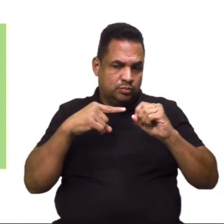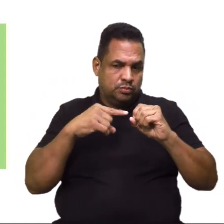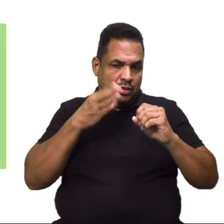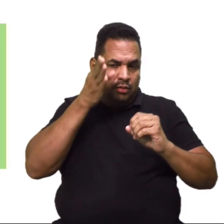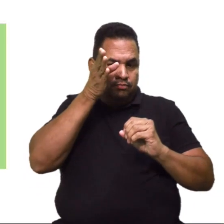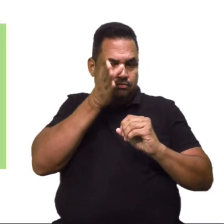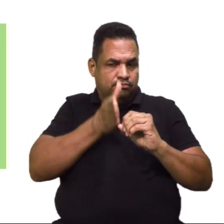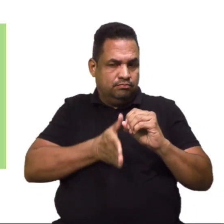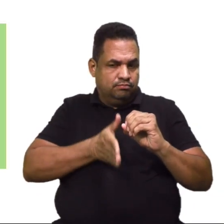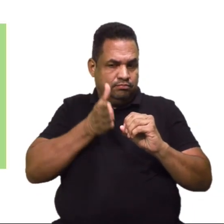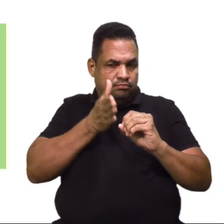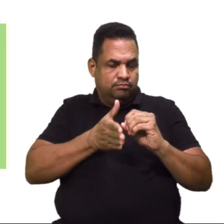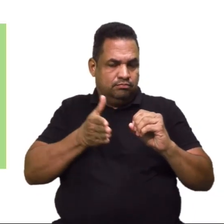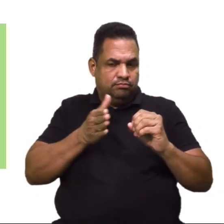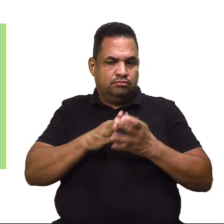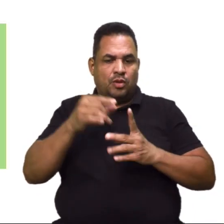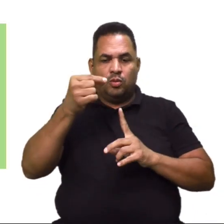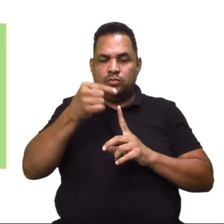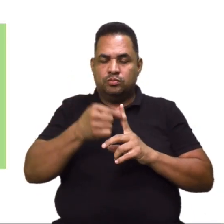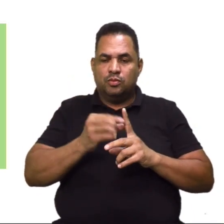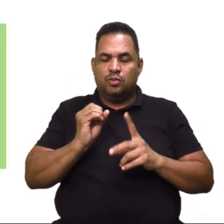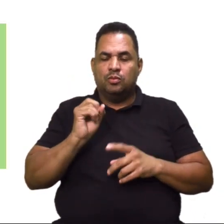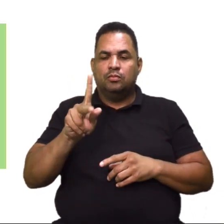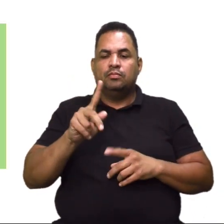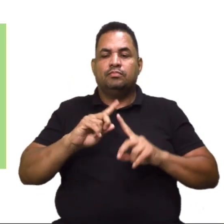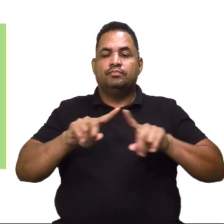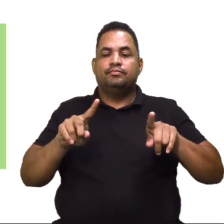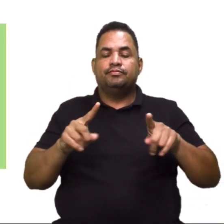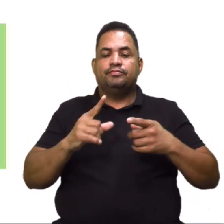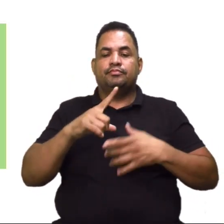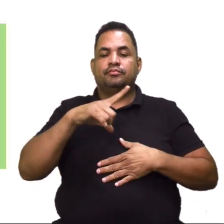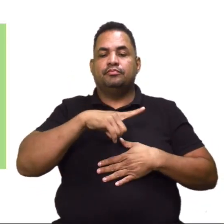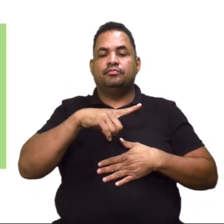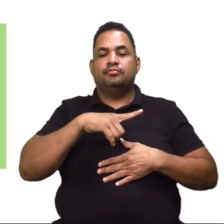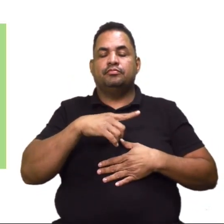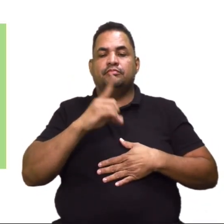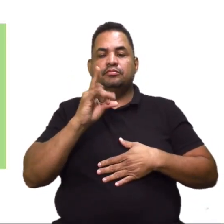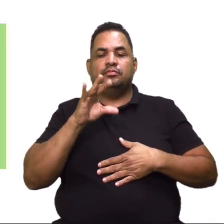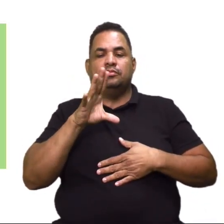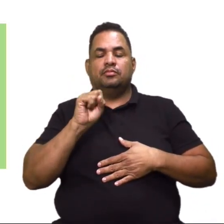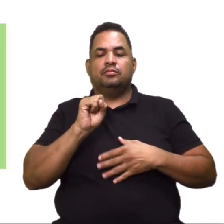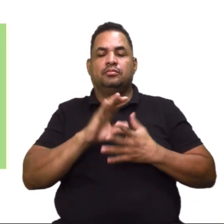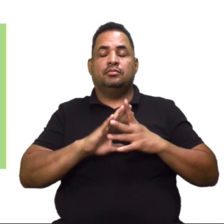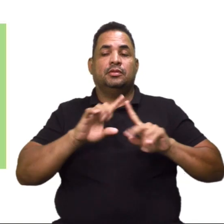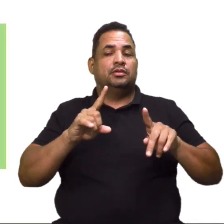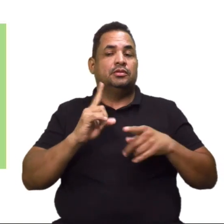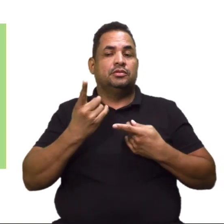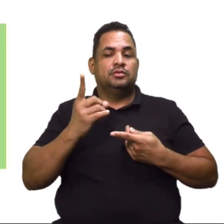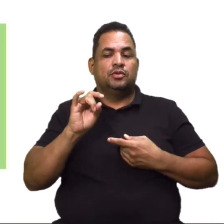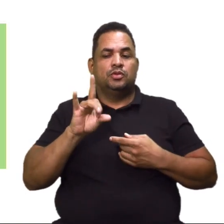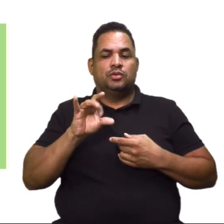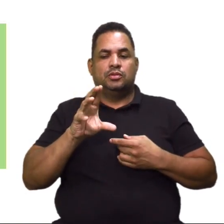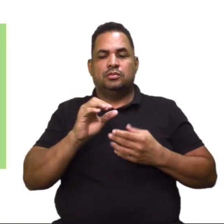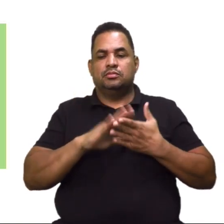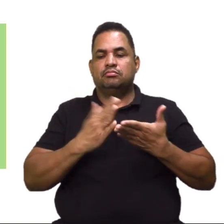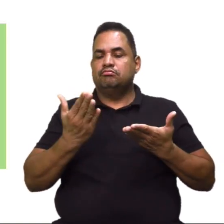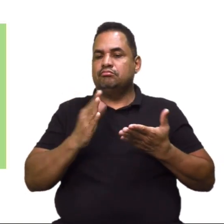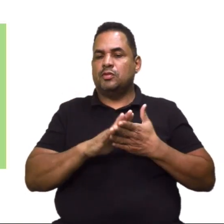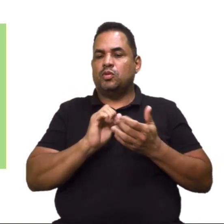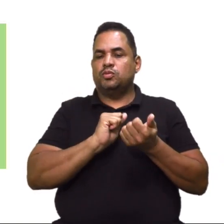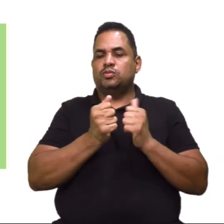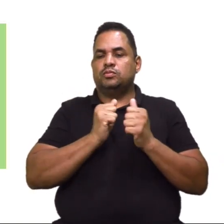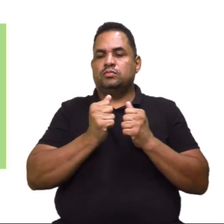barrar ali a liberação do esperma, ok. Mas existem as DSTs, mas também nem todas as DSTs são controladas